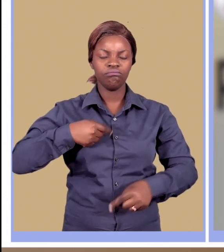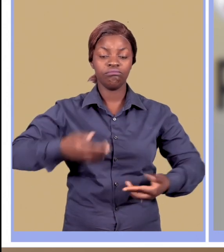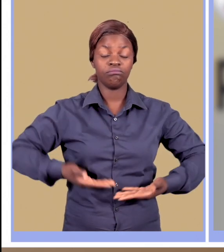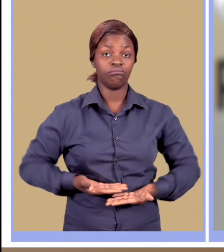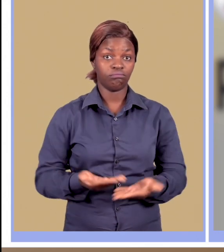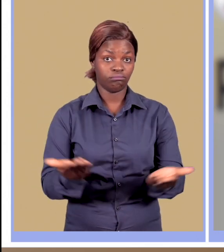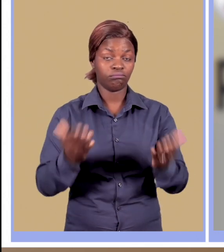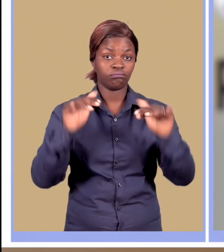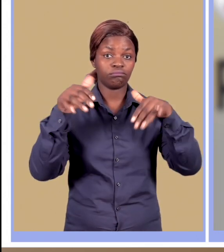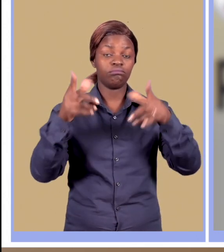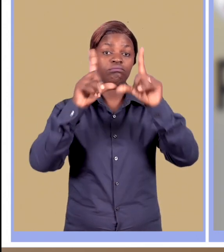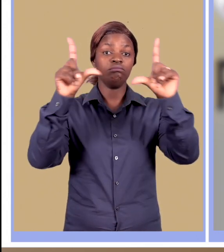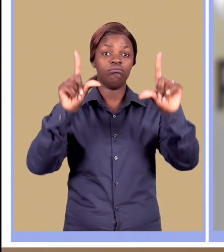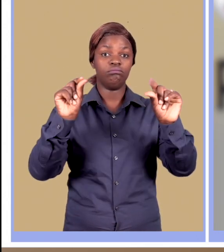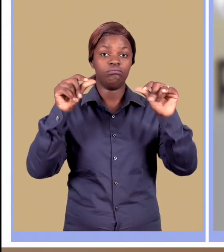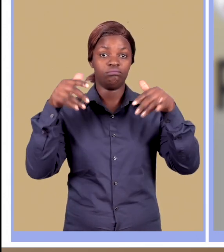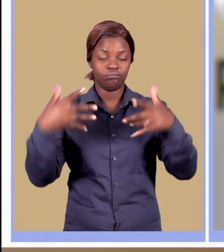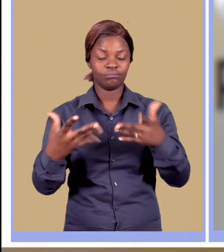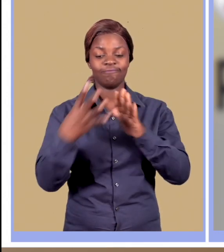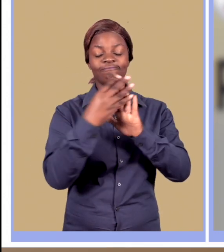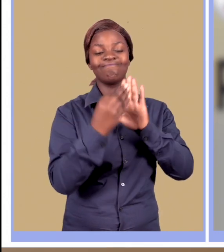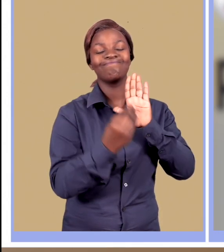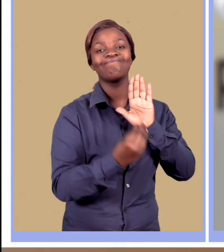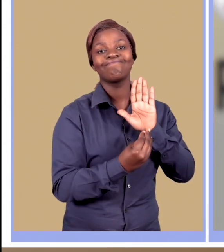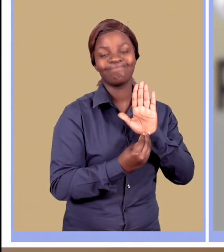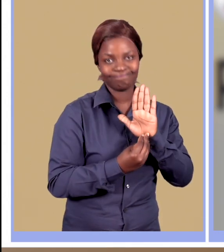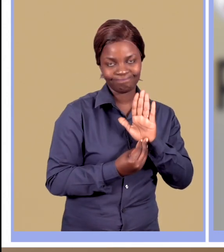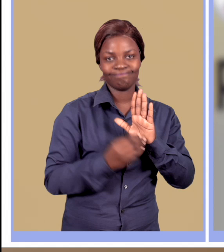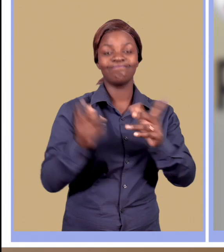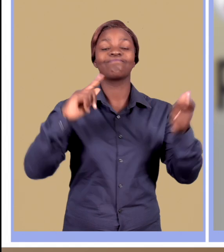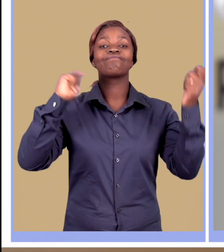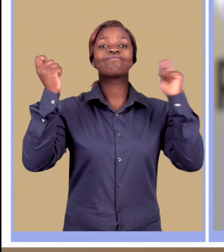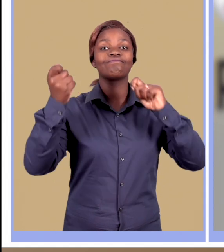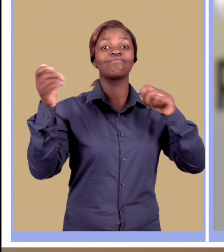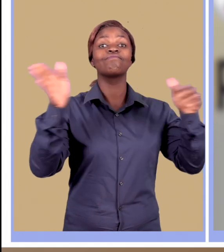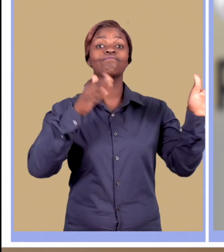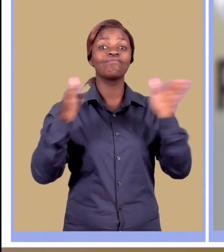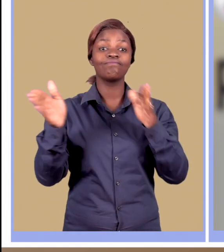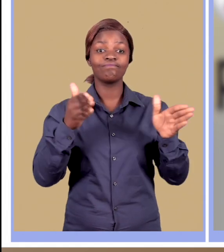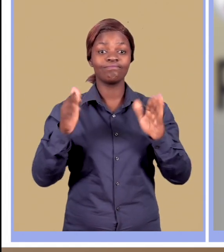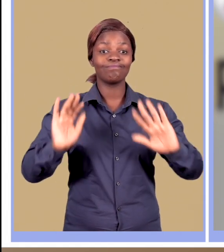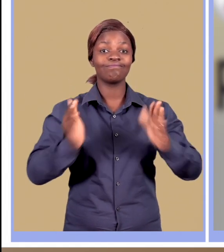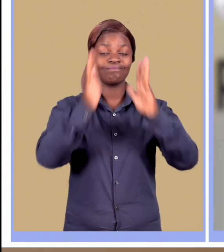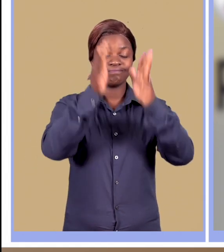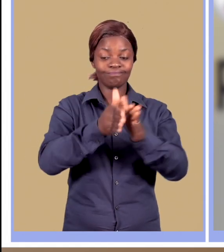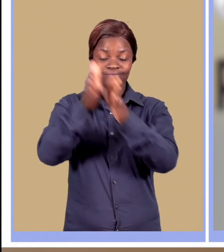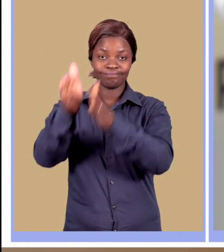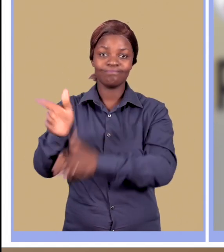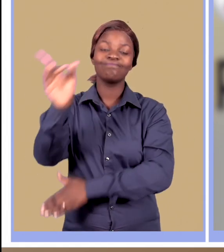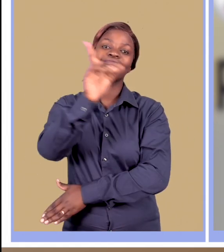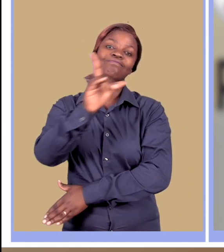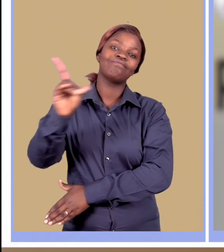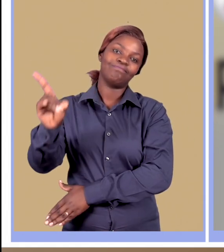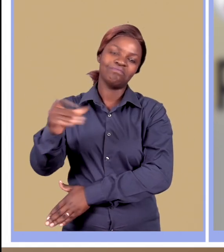falar, como anunciei, o tema, o impacto das mudanças climáticas em pessoas